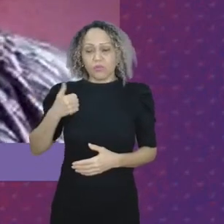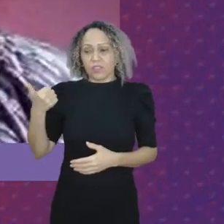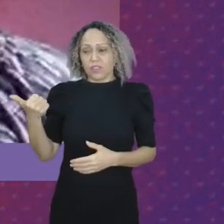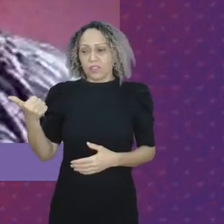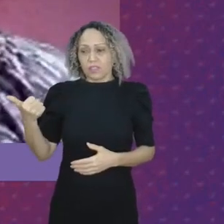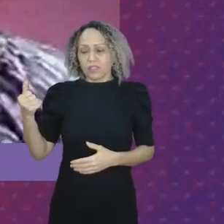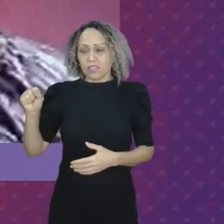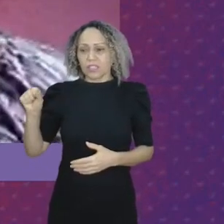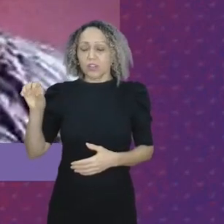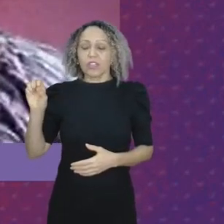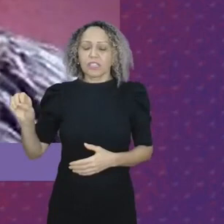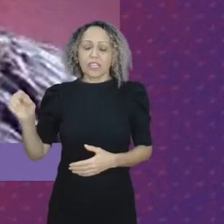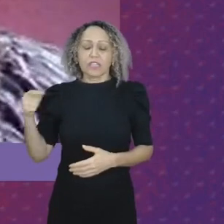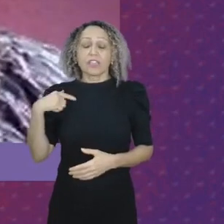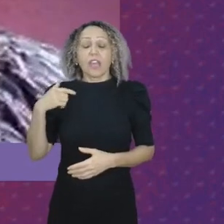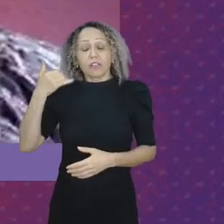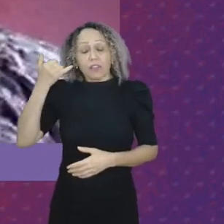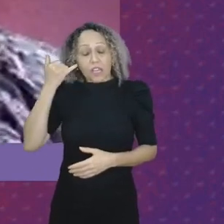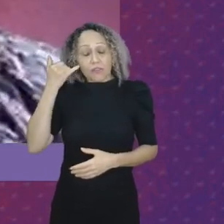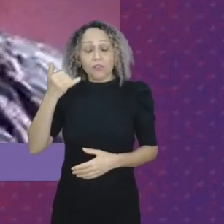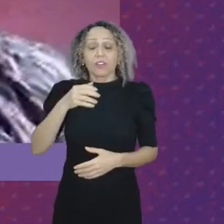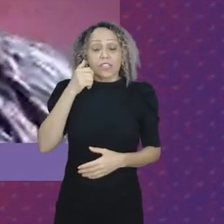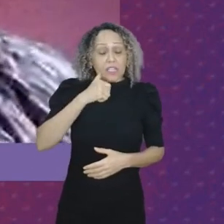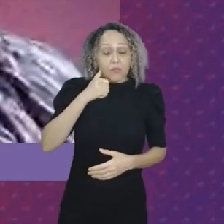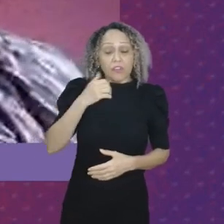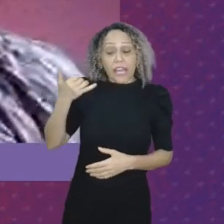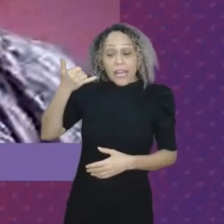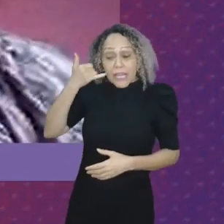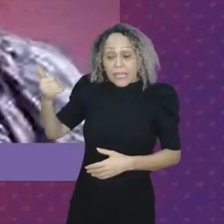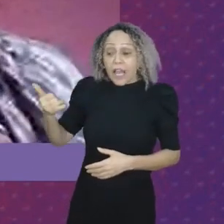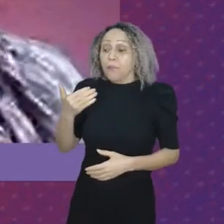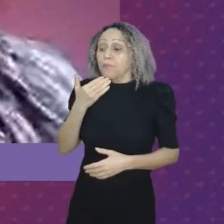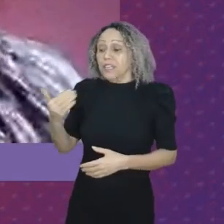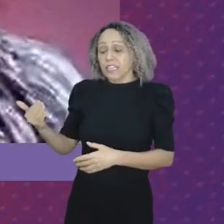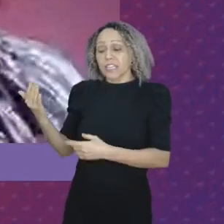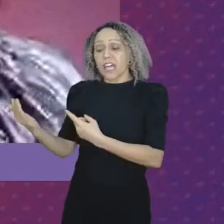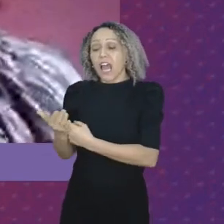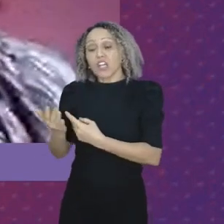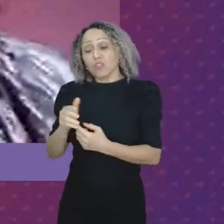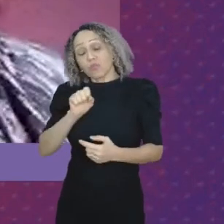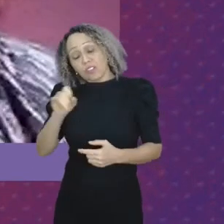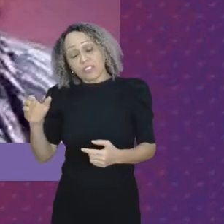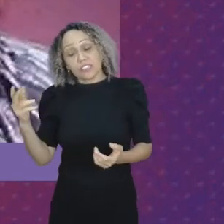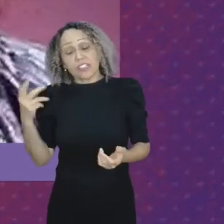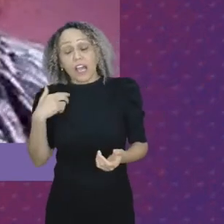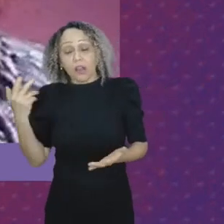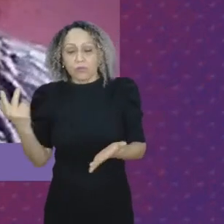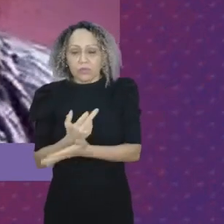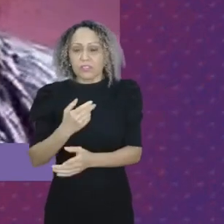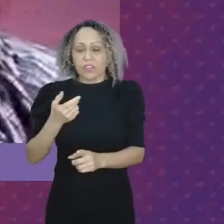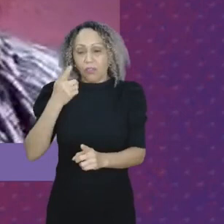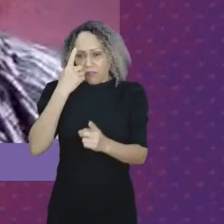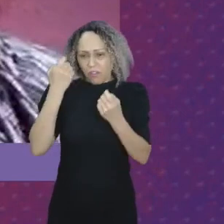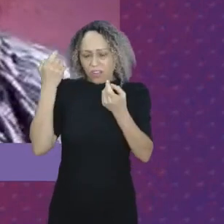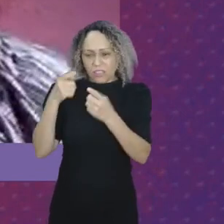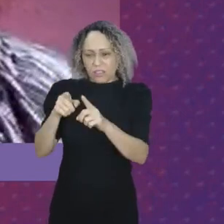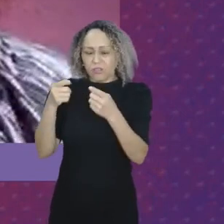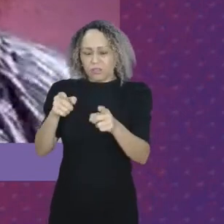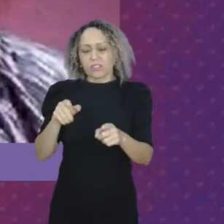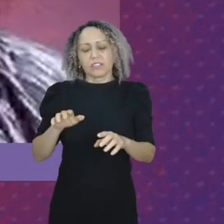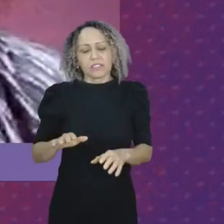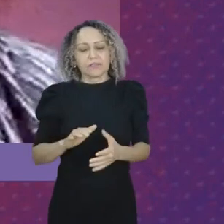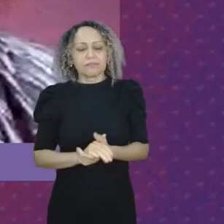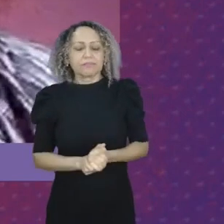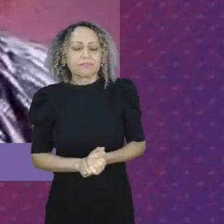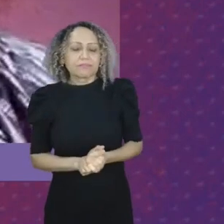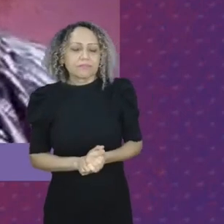de uma visão específica, de uma base muito específica, que a grande maioria não é composta por mulheres, né? A gente também tem que pensar isso,